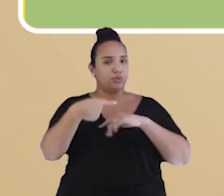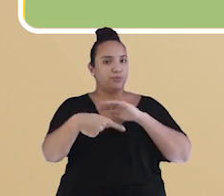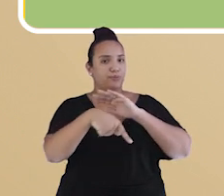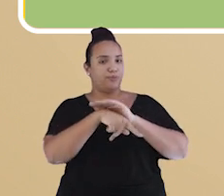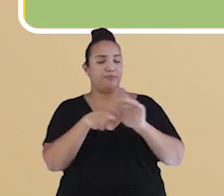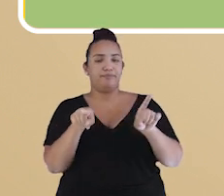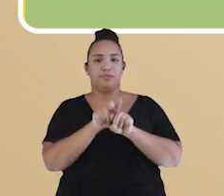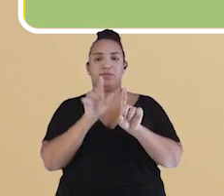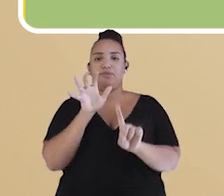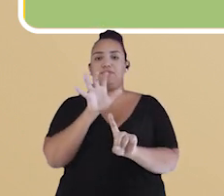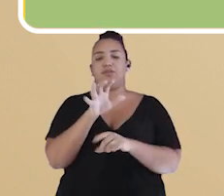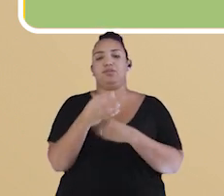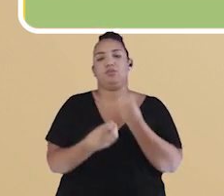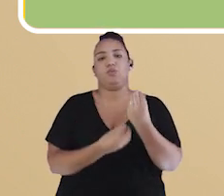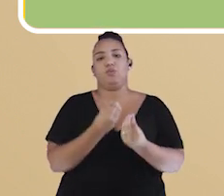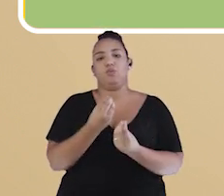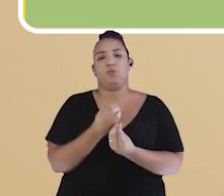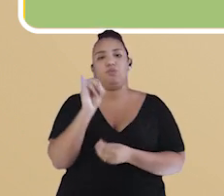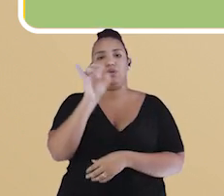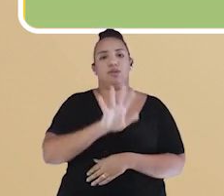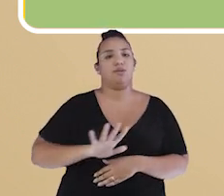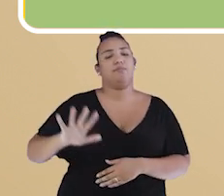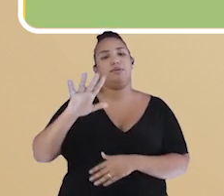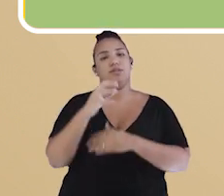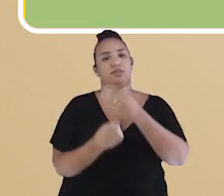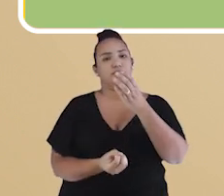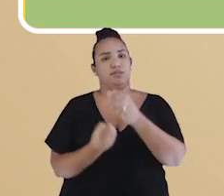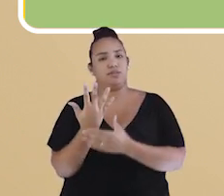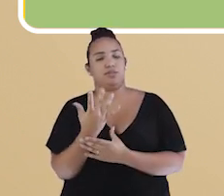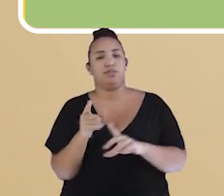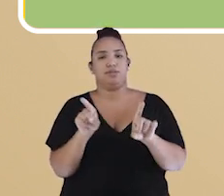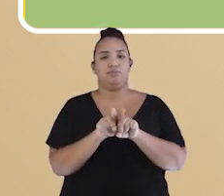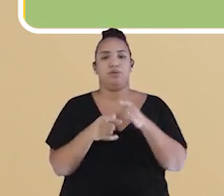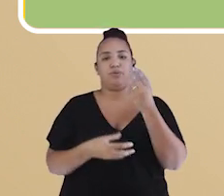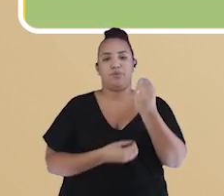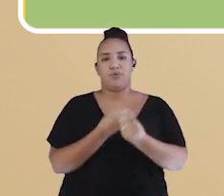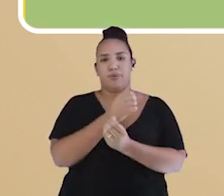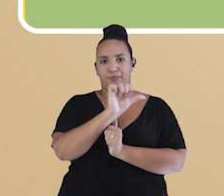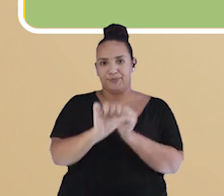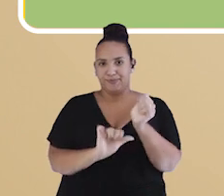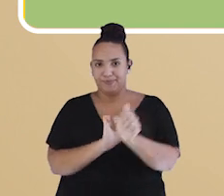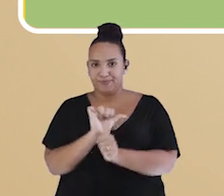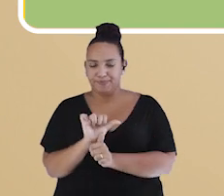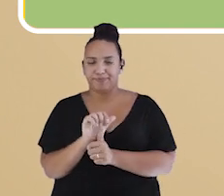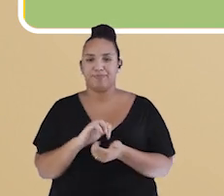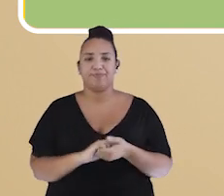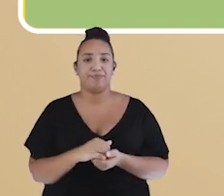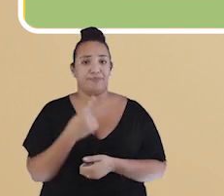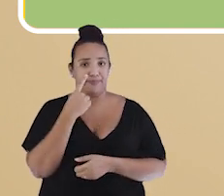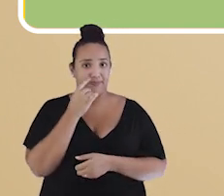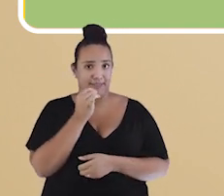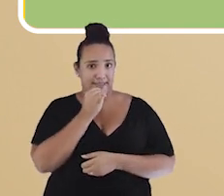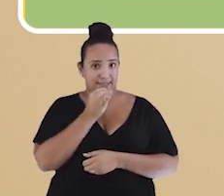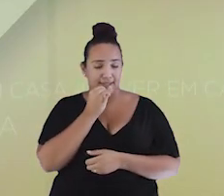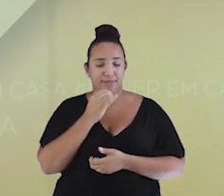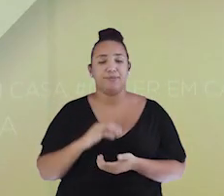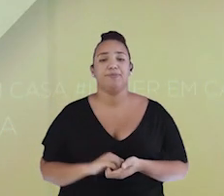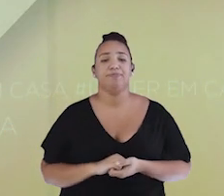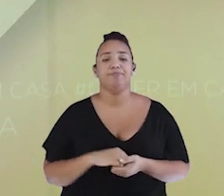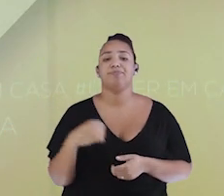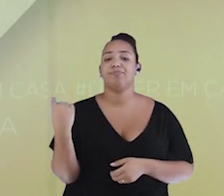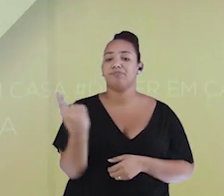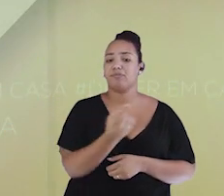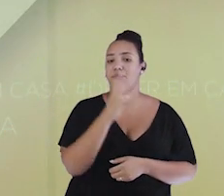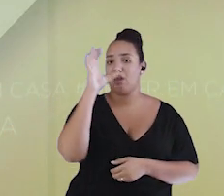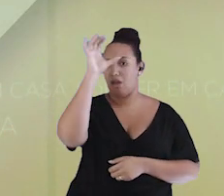na rotina de um povo influencia na composição das paisagens e sua modificação.